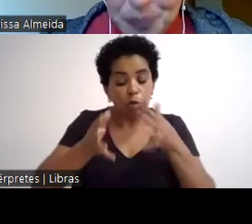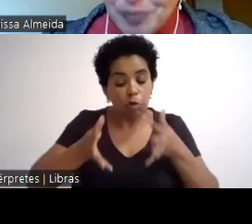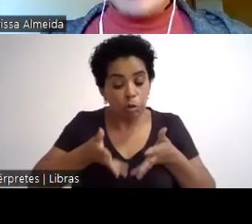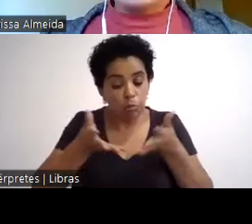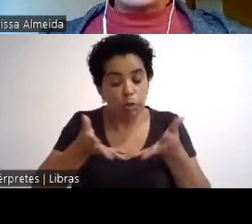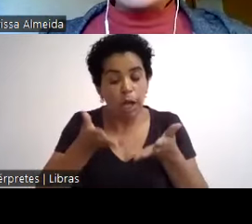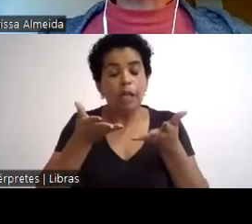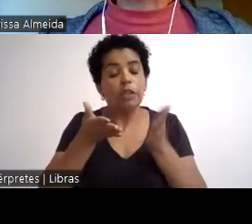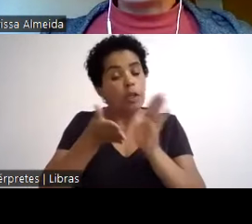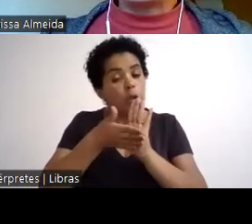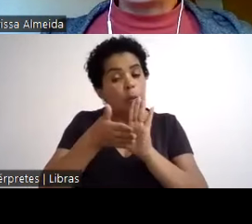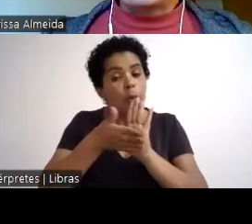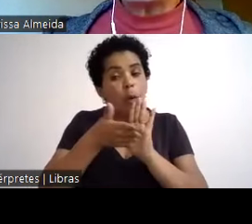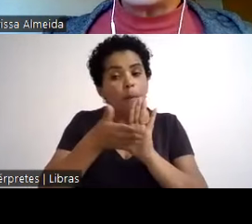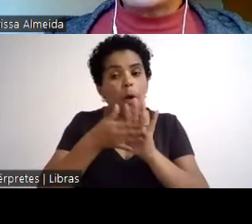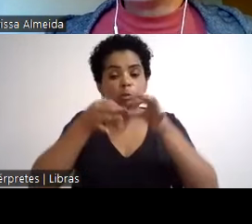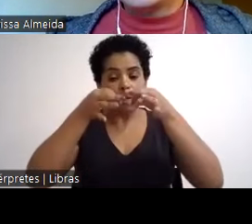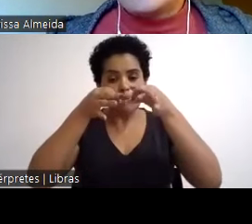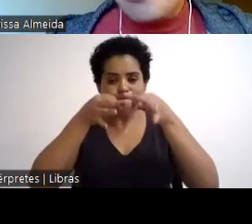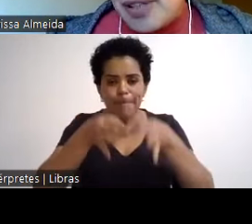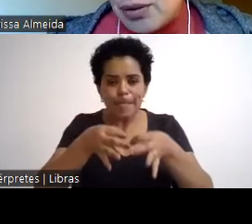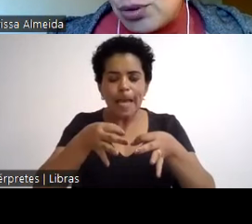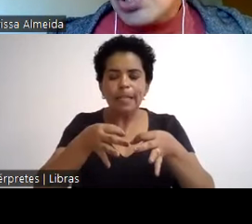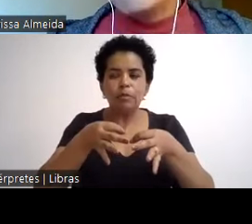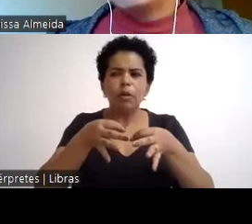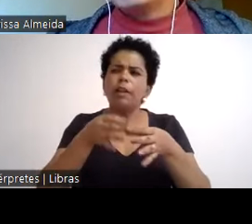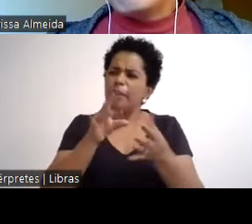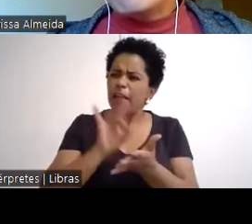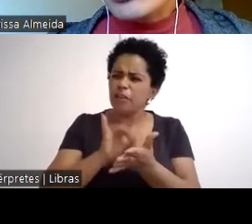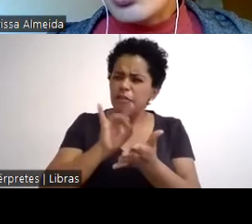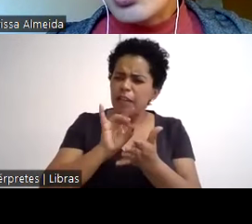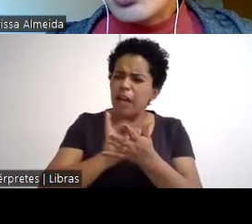proposição, está alcançando de fato